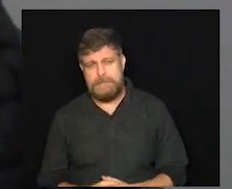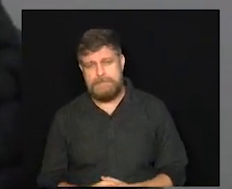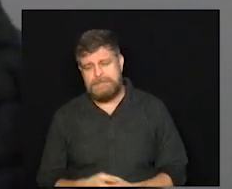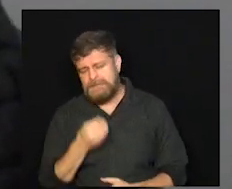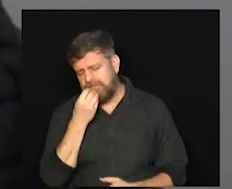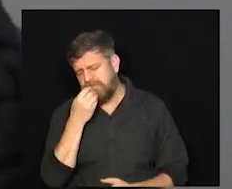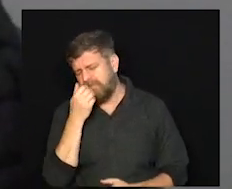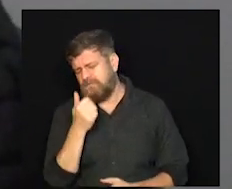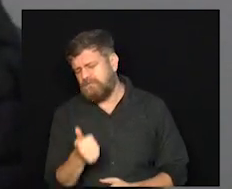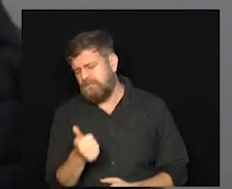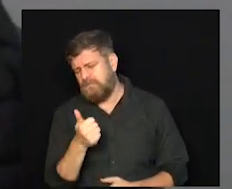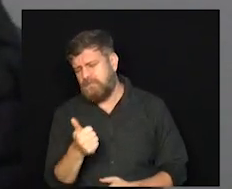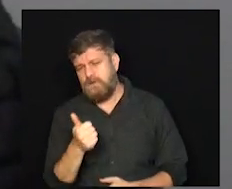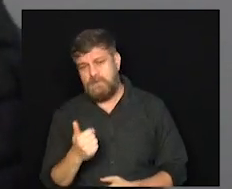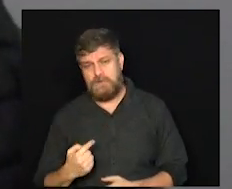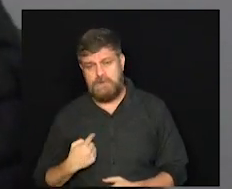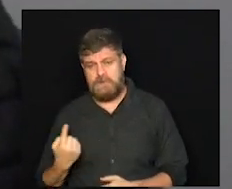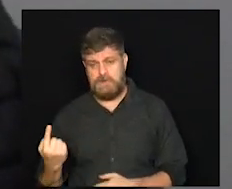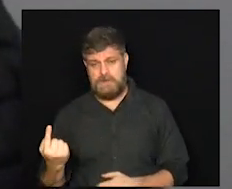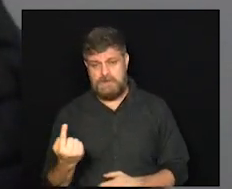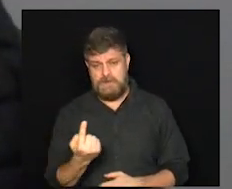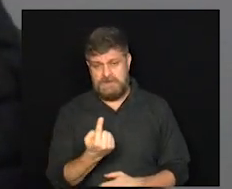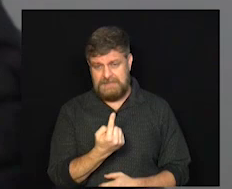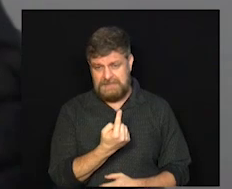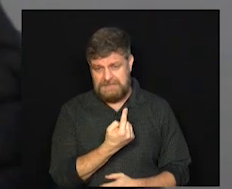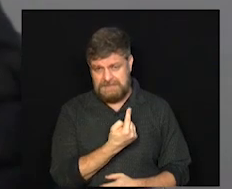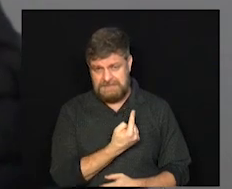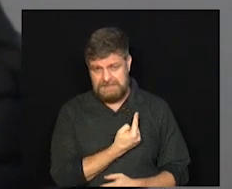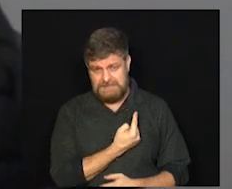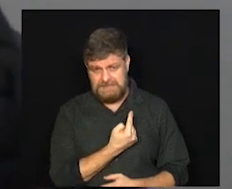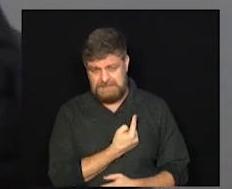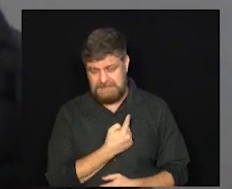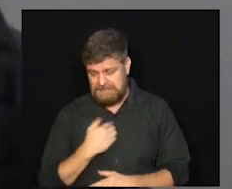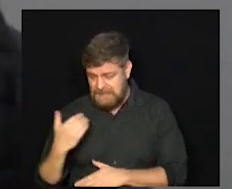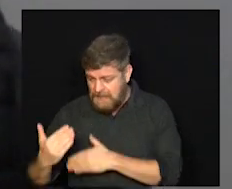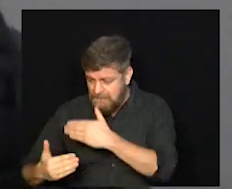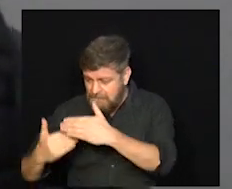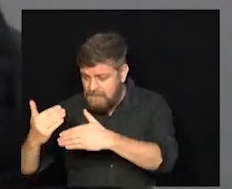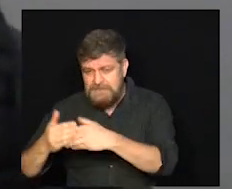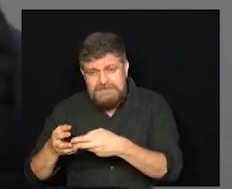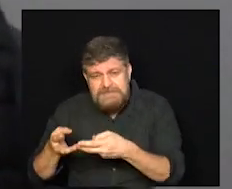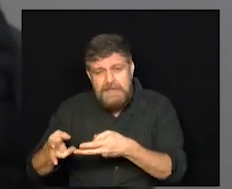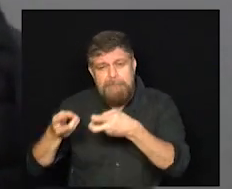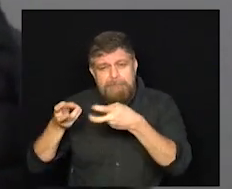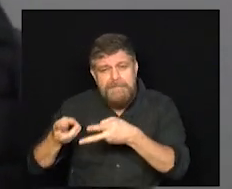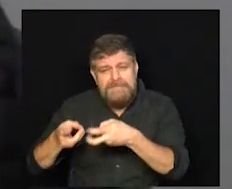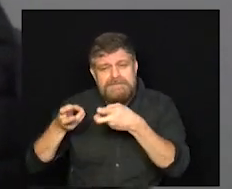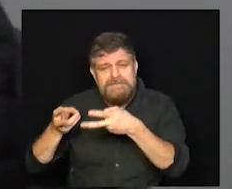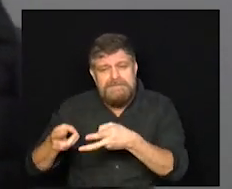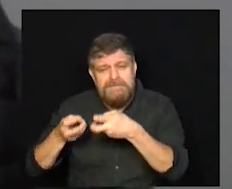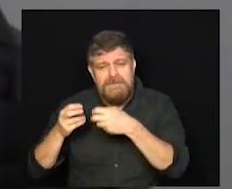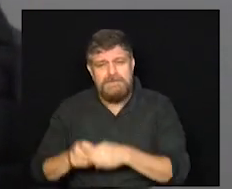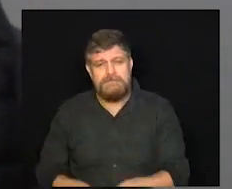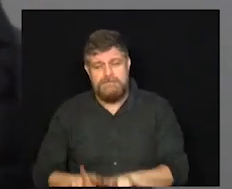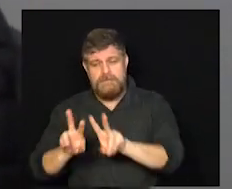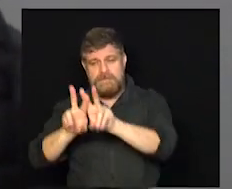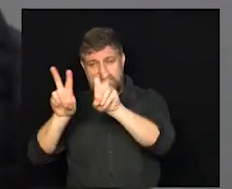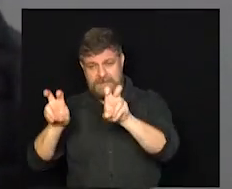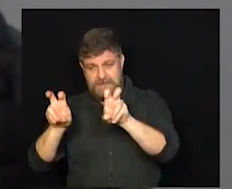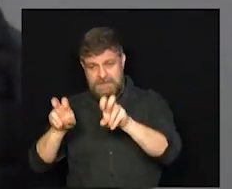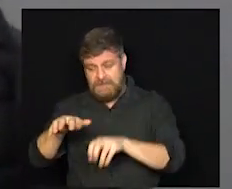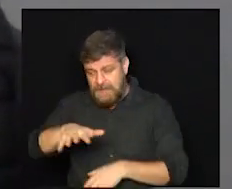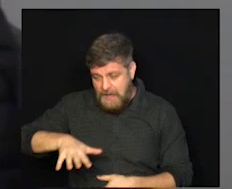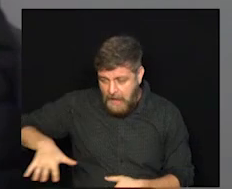bom que nós podemos perceber uma grande evolução, né, no que diz respeito à nossa